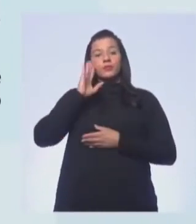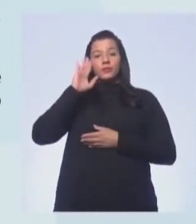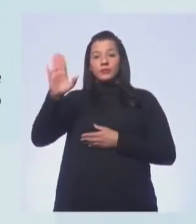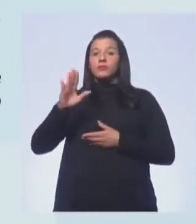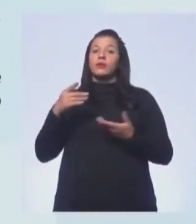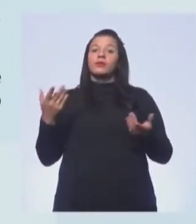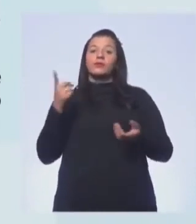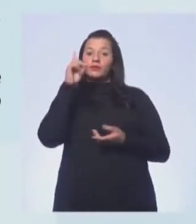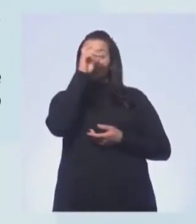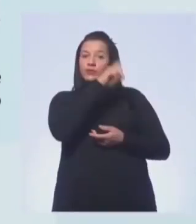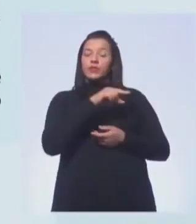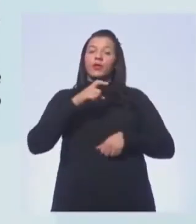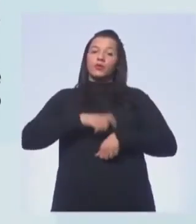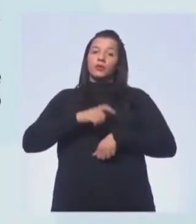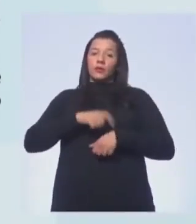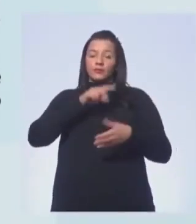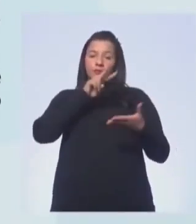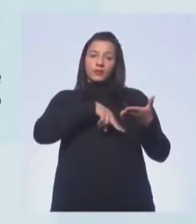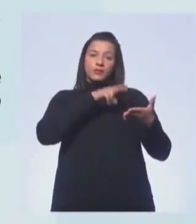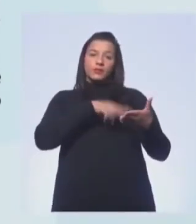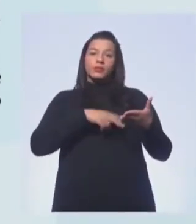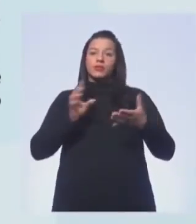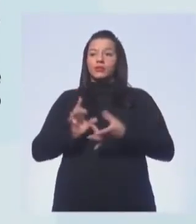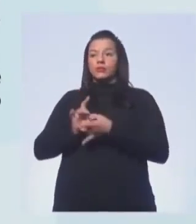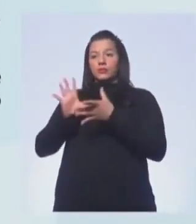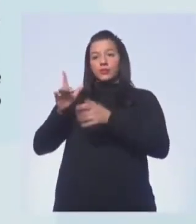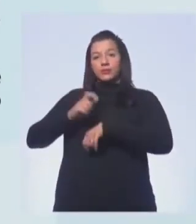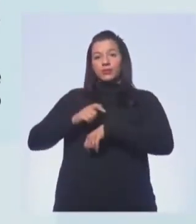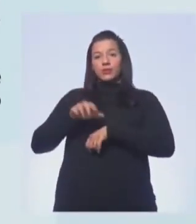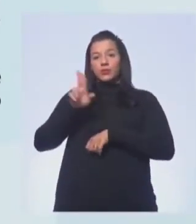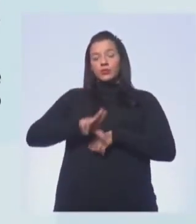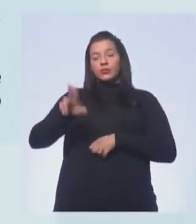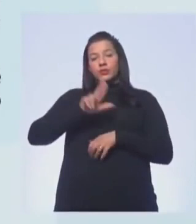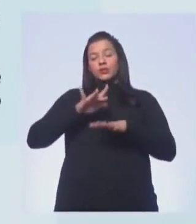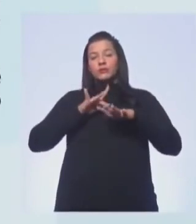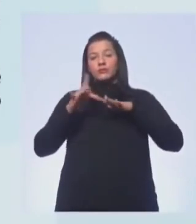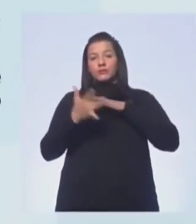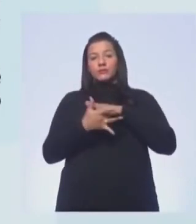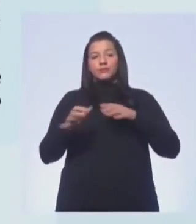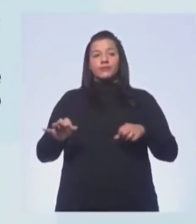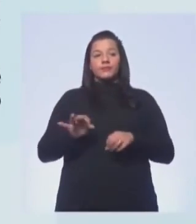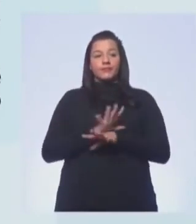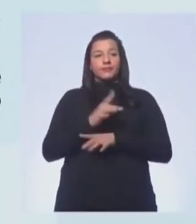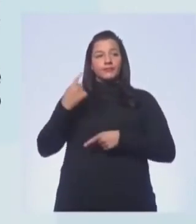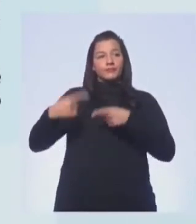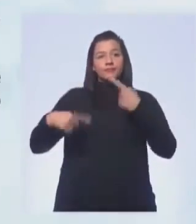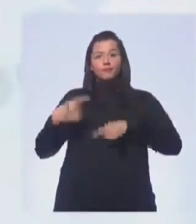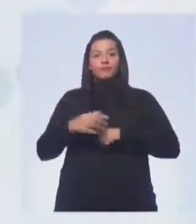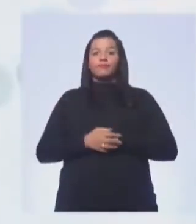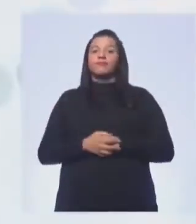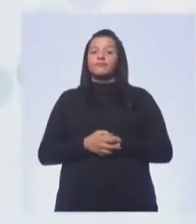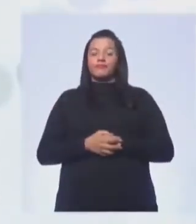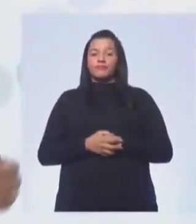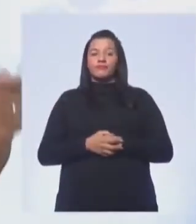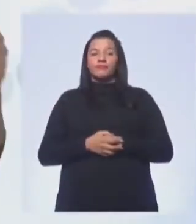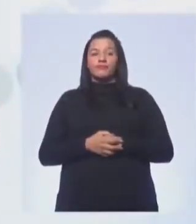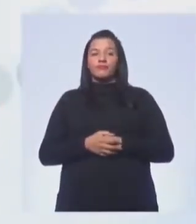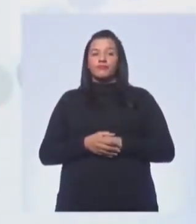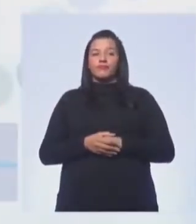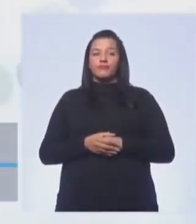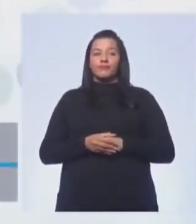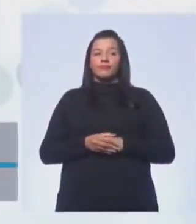apontada é tempo para a leitura e o tempo que sobra está sendo usado nas redes sociais completa. Aí está a polêmica, né?